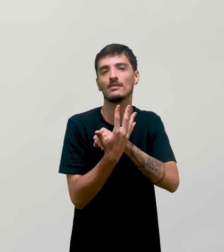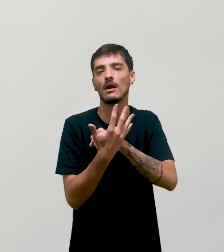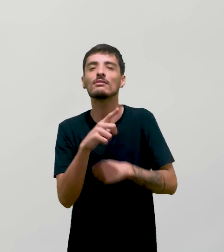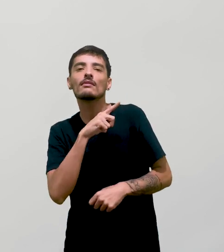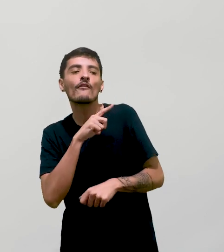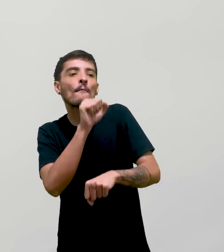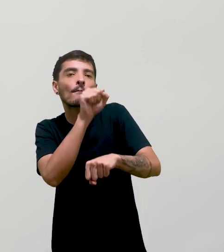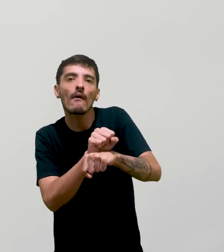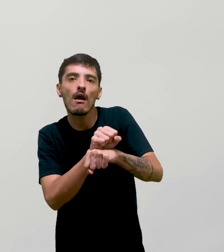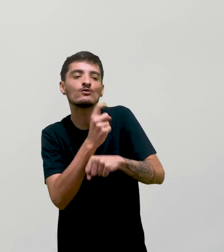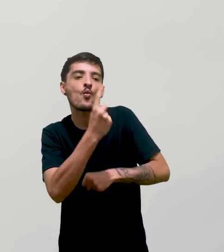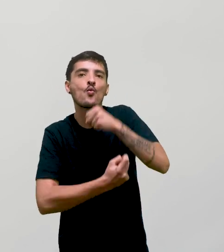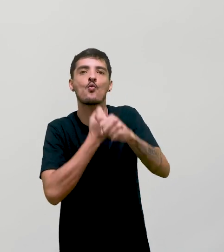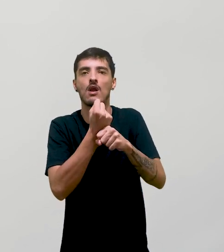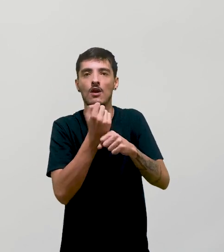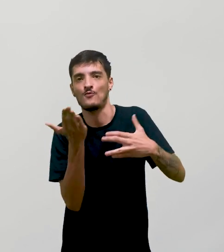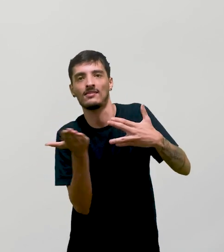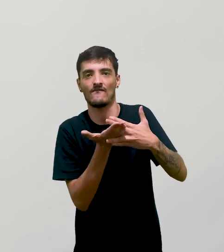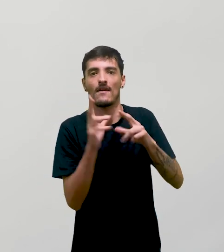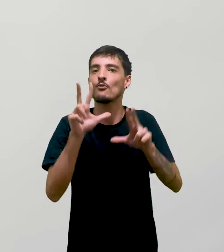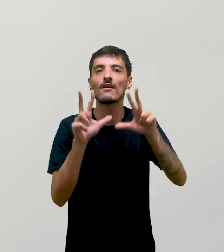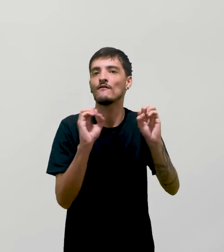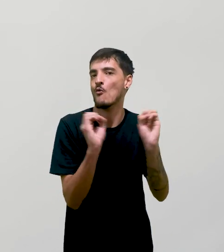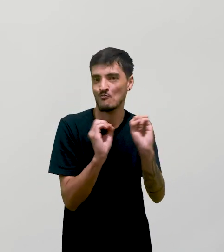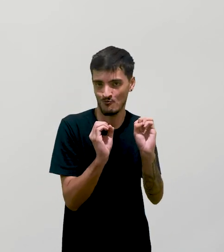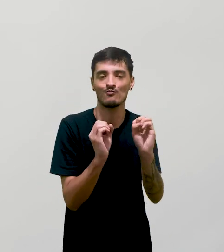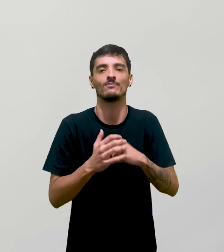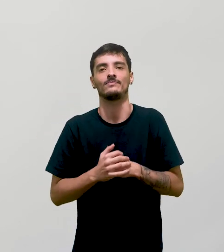também a um intervalo social violento e maluco vivenciado na pandemia do coronavírus.